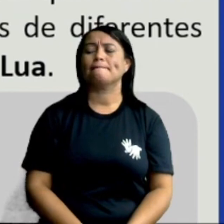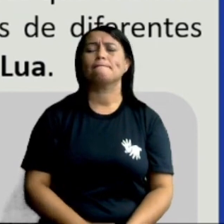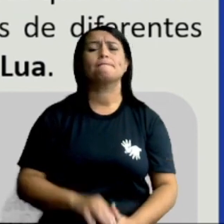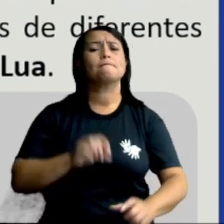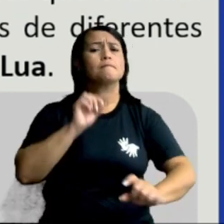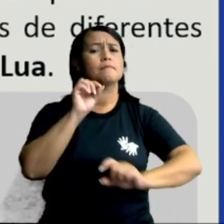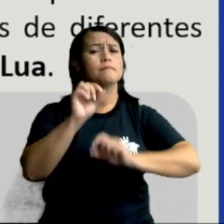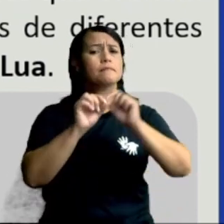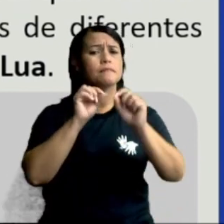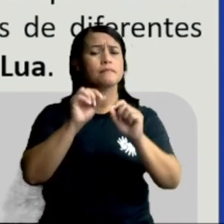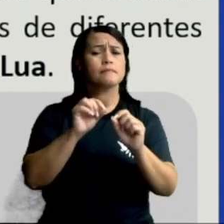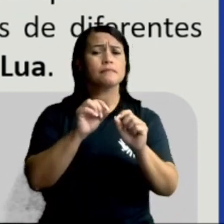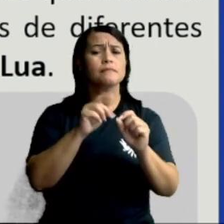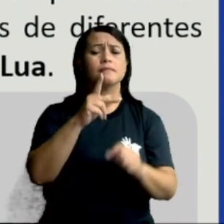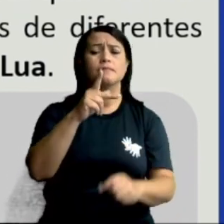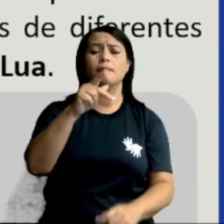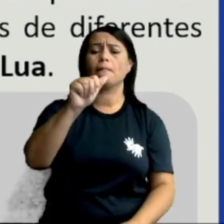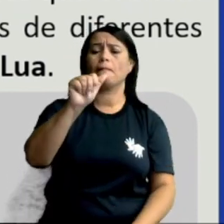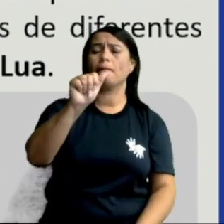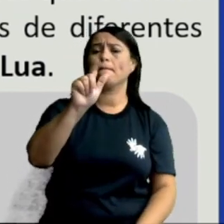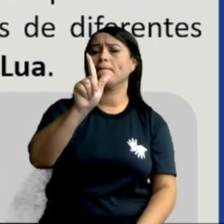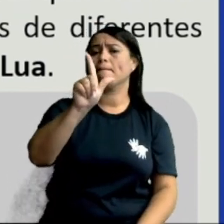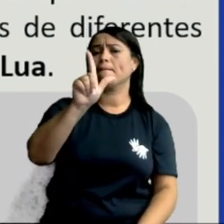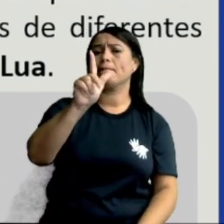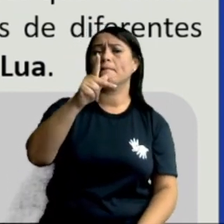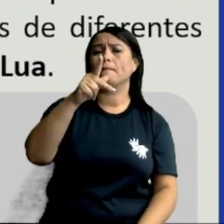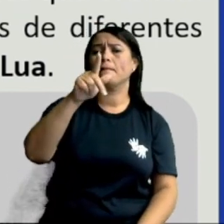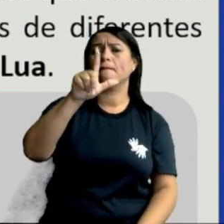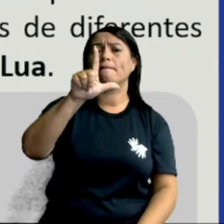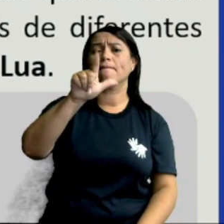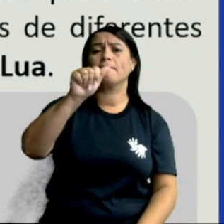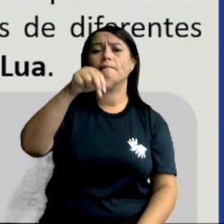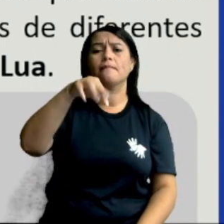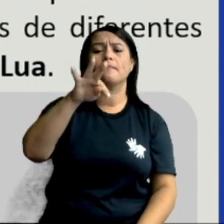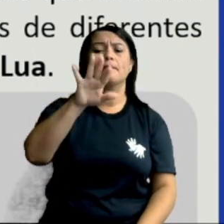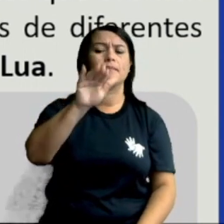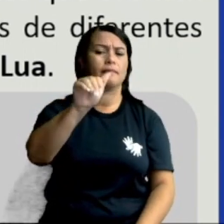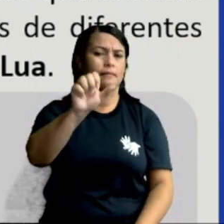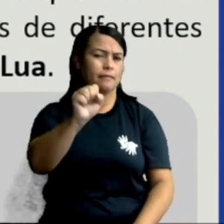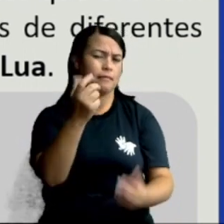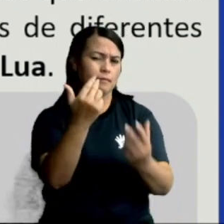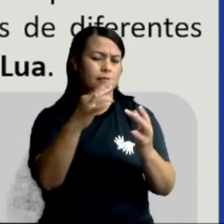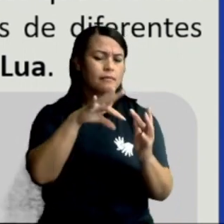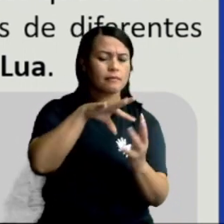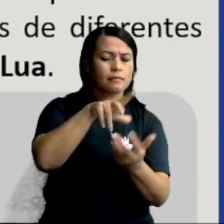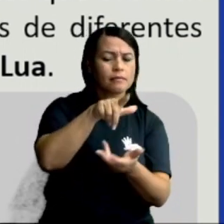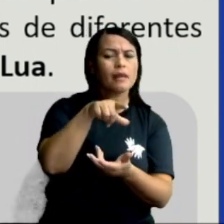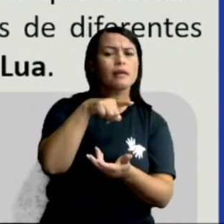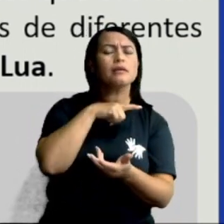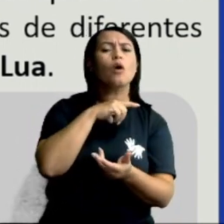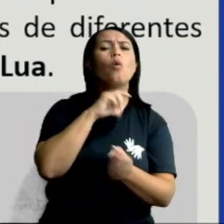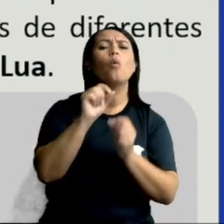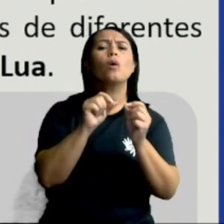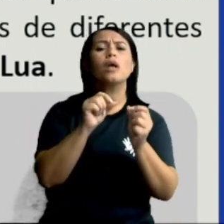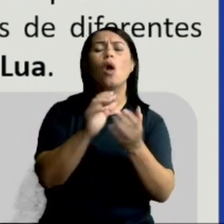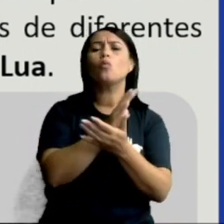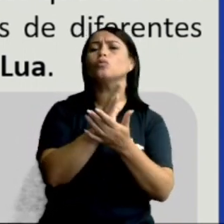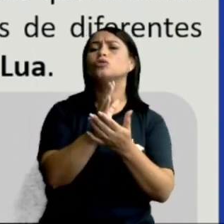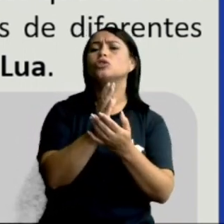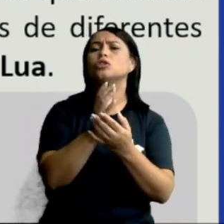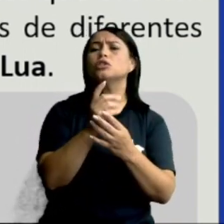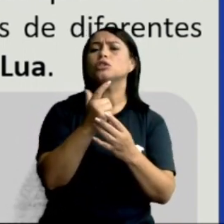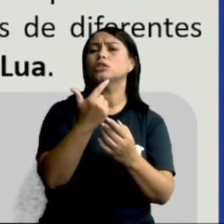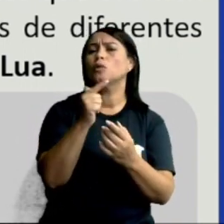O que são planetas? Planetas, como o nosso planeta Terra, são corpos celestes sem luz